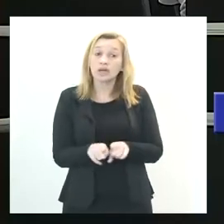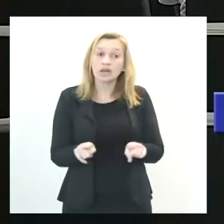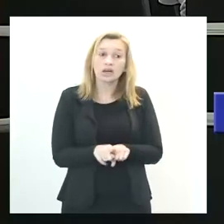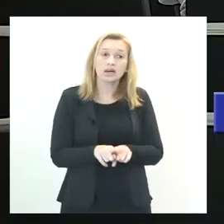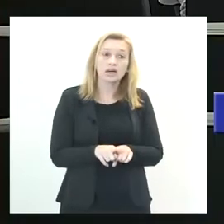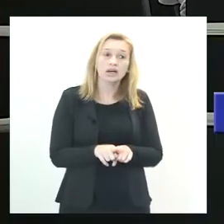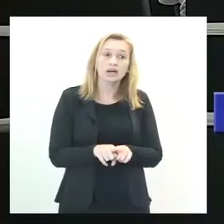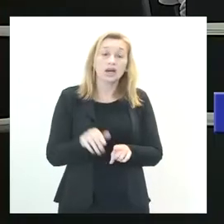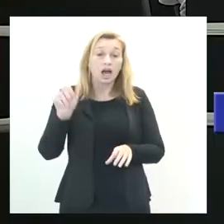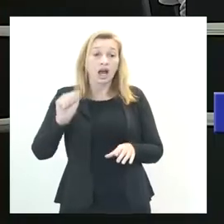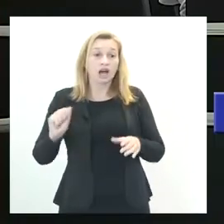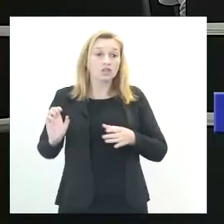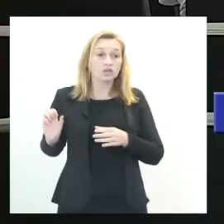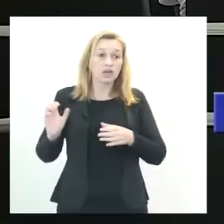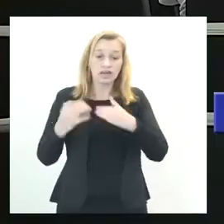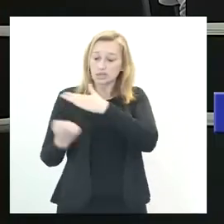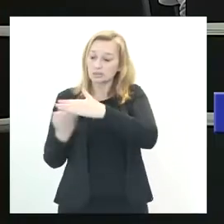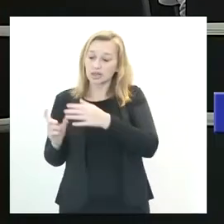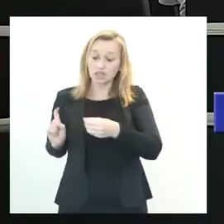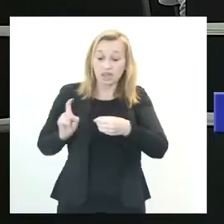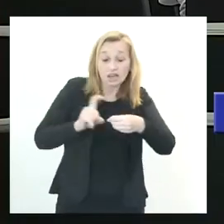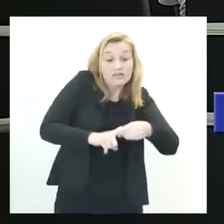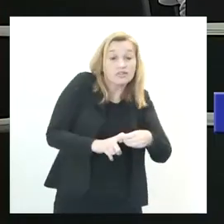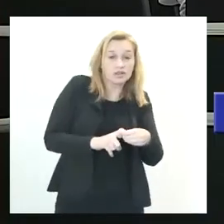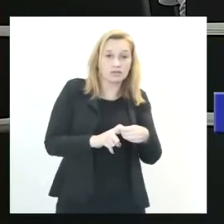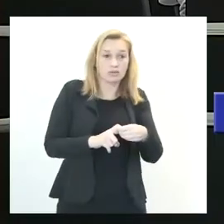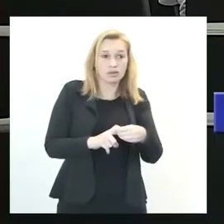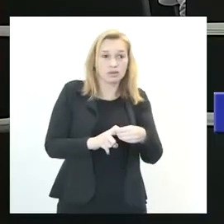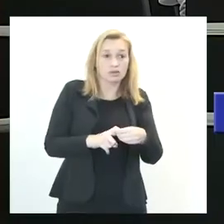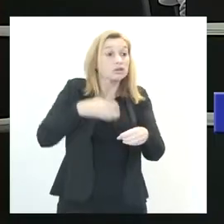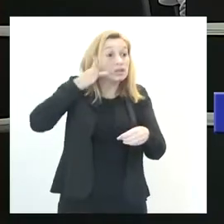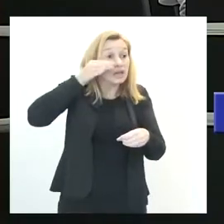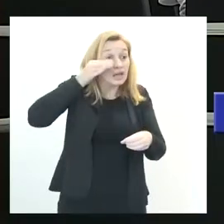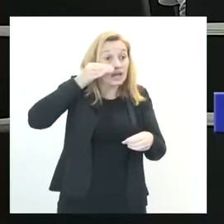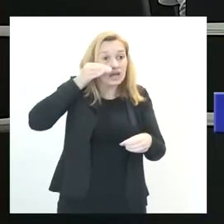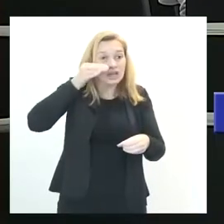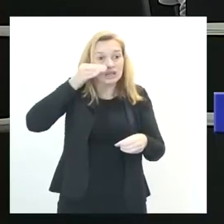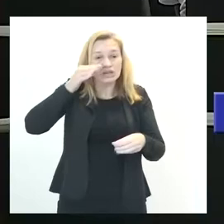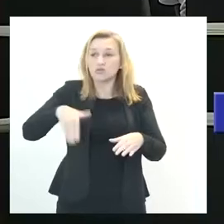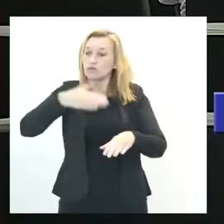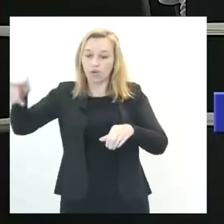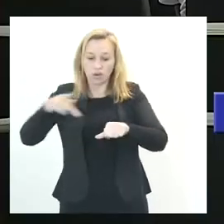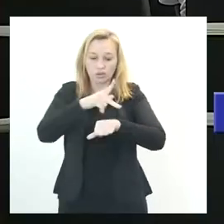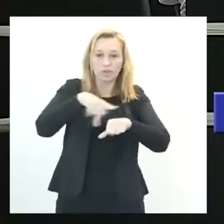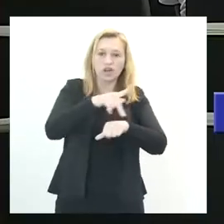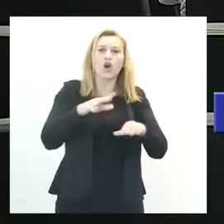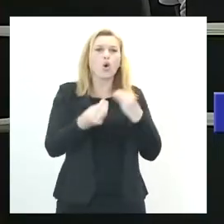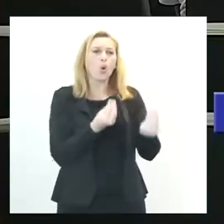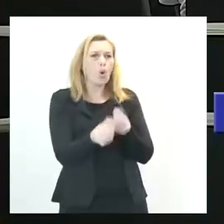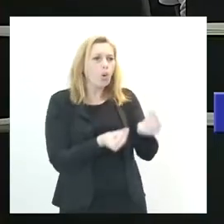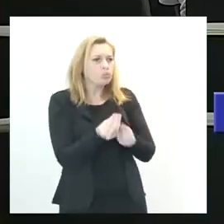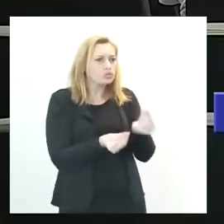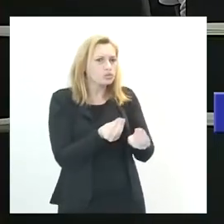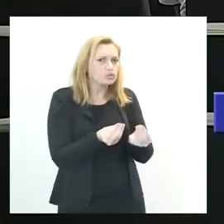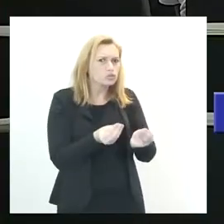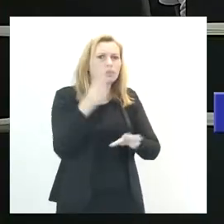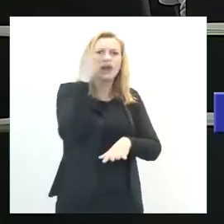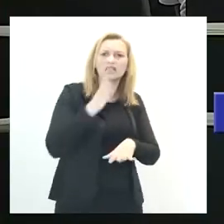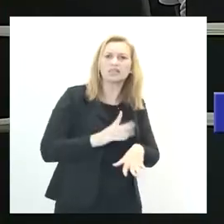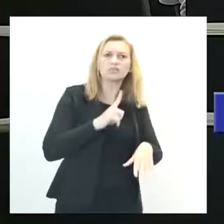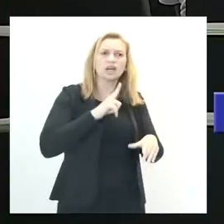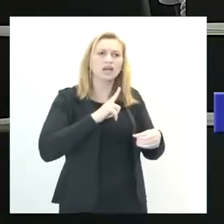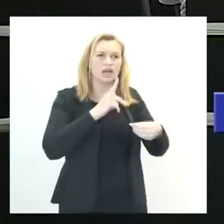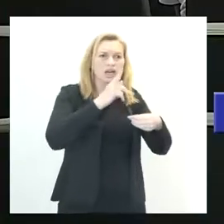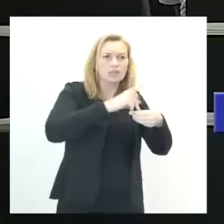acionistas têm vínculos com interesses estrangeiros né que o Brasil tem refinaria tem petróleo e importa derivados os